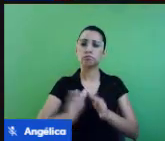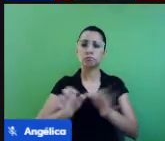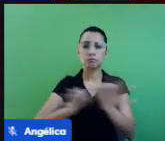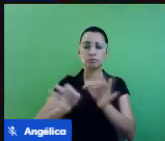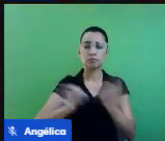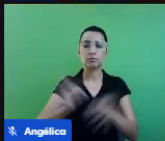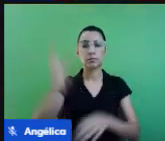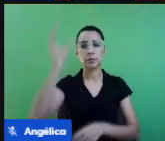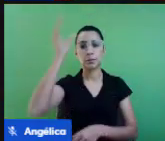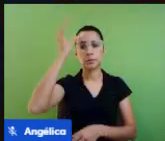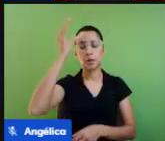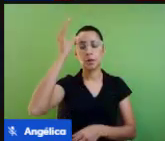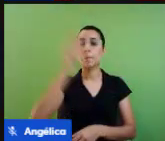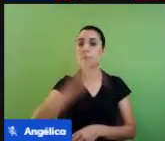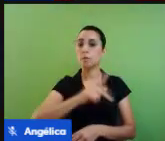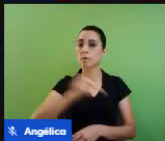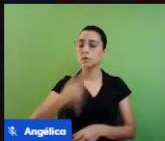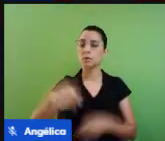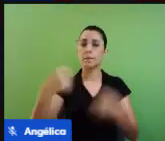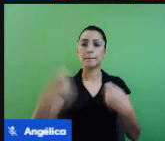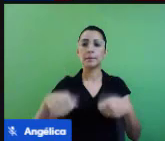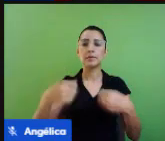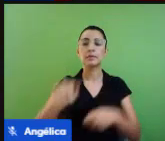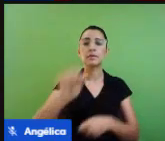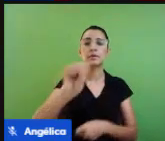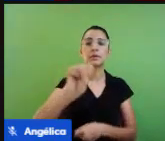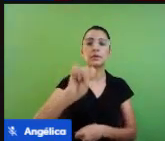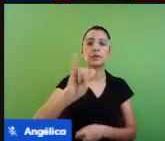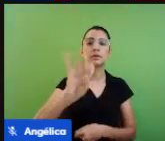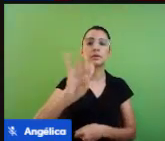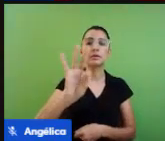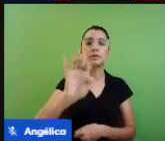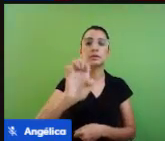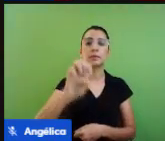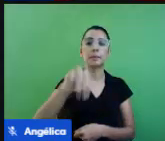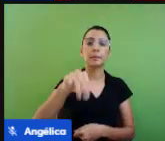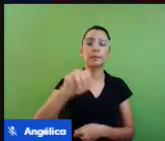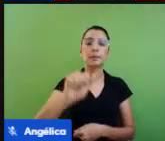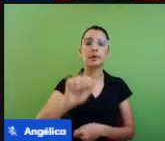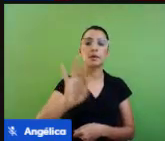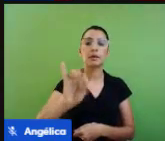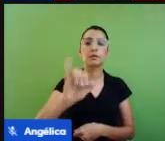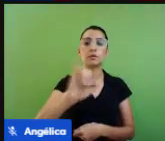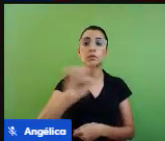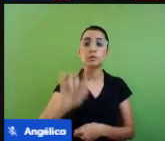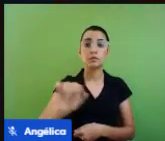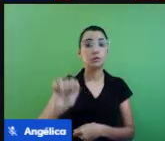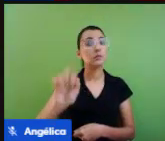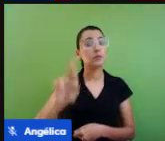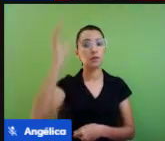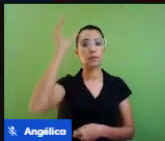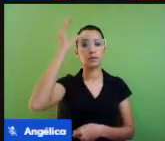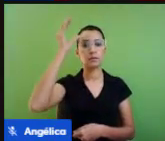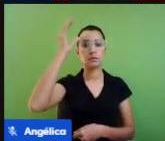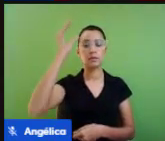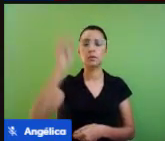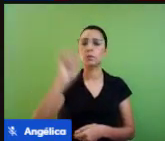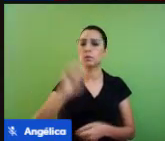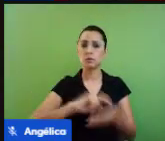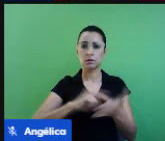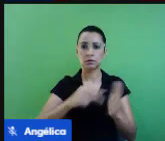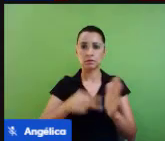que sistematizar o conhecimento que foi adquirido durante as suas aulas, durante o desenvolvimento das atividades que